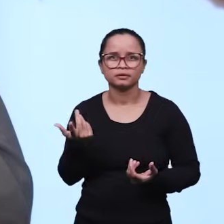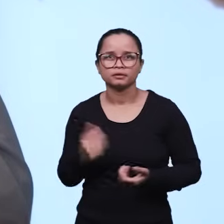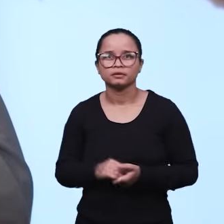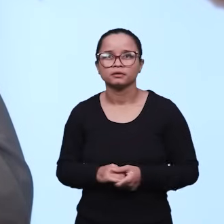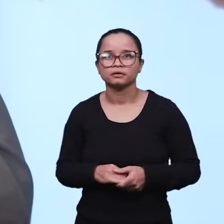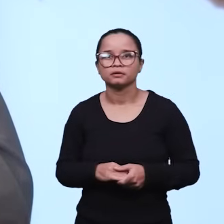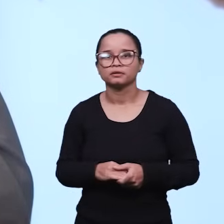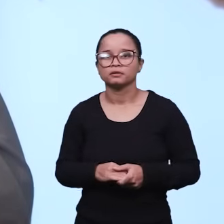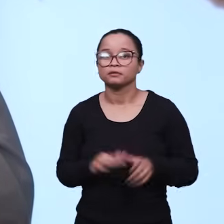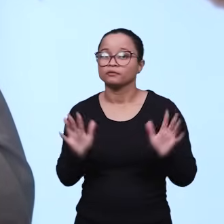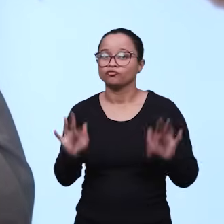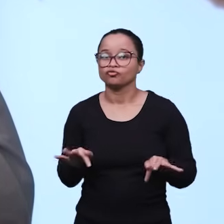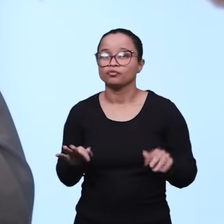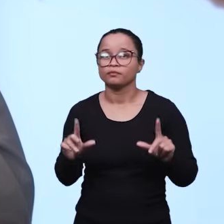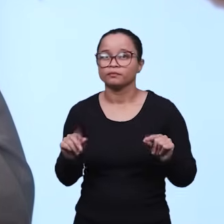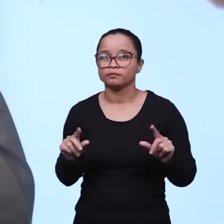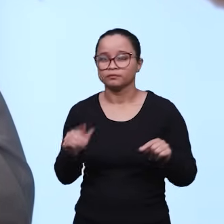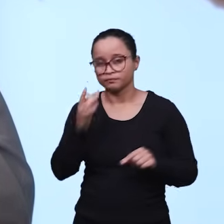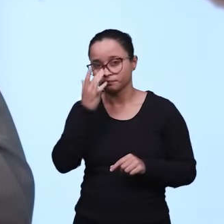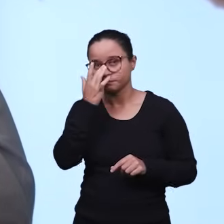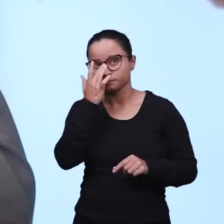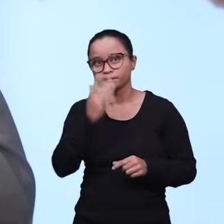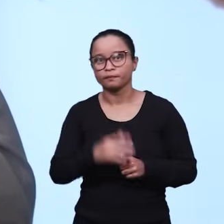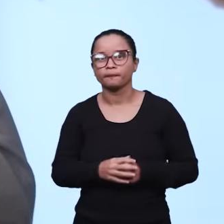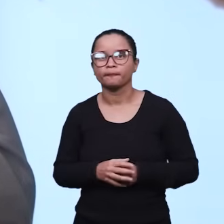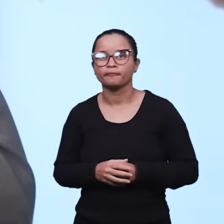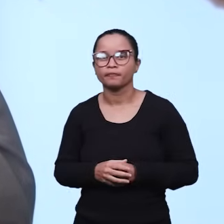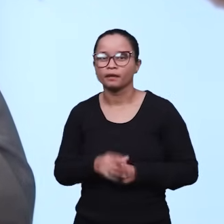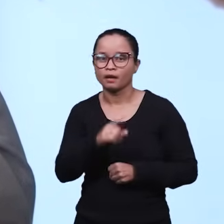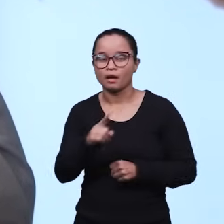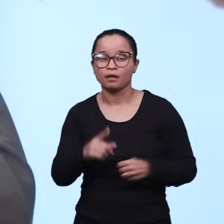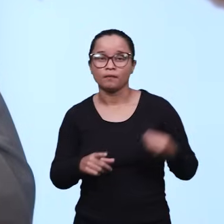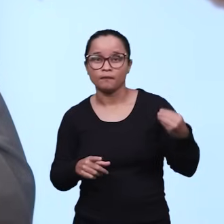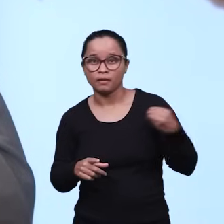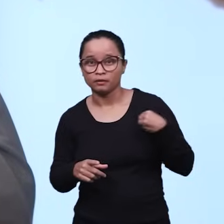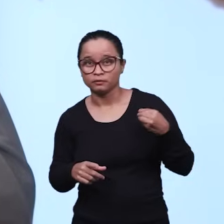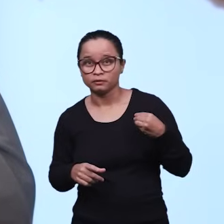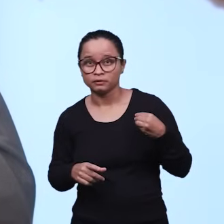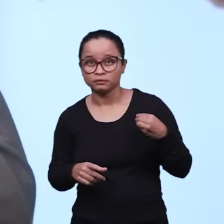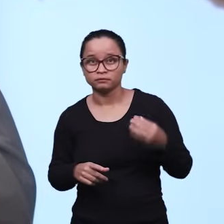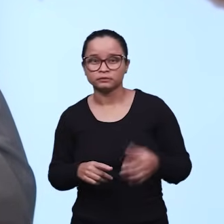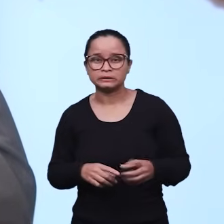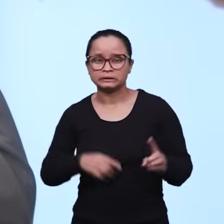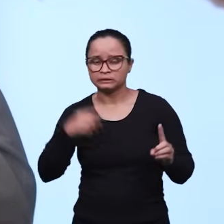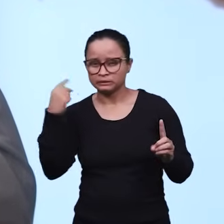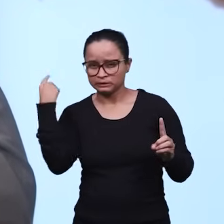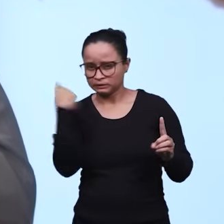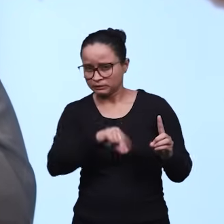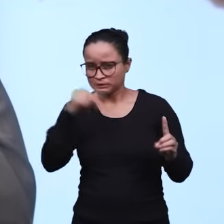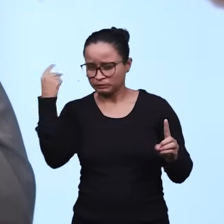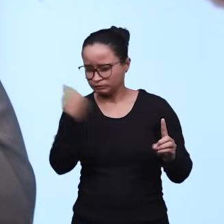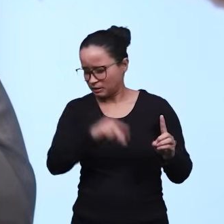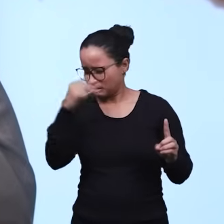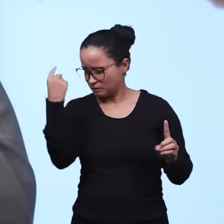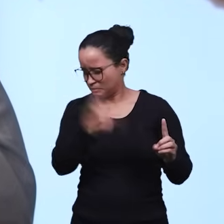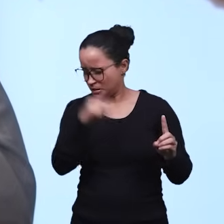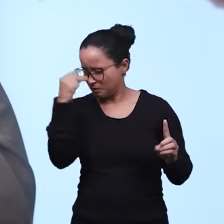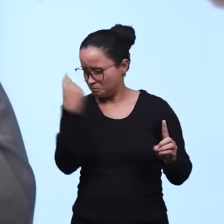Em conclusão, os consideraram como transgressores, açoitaram com varas